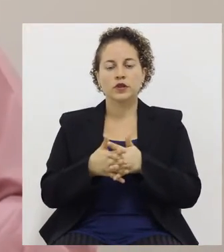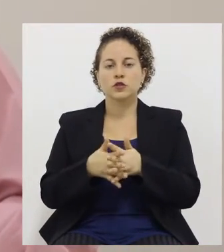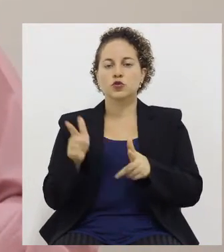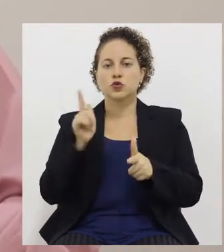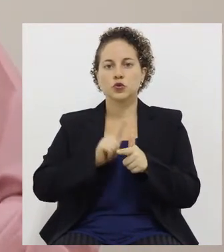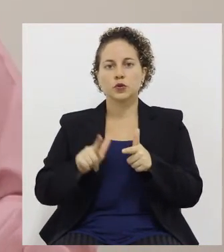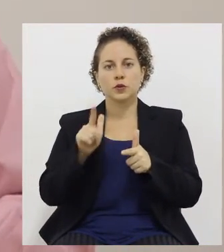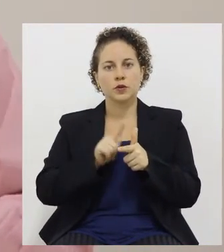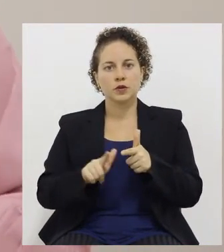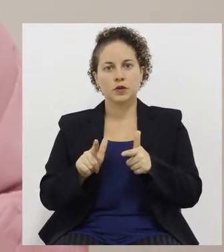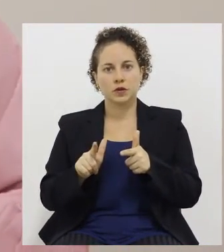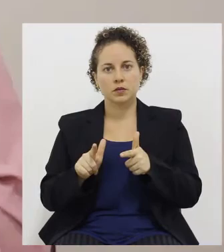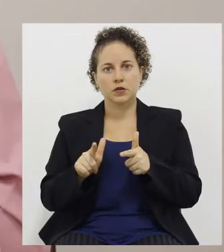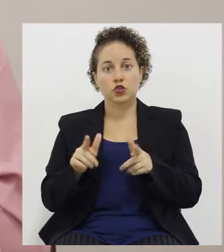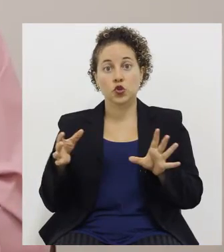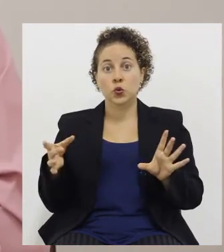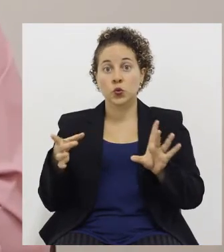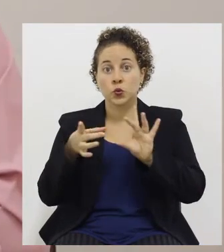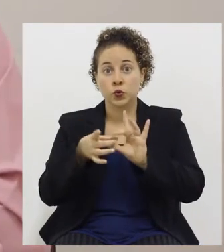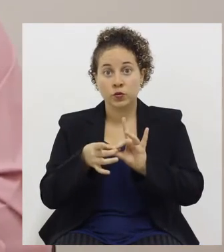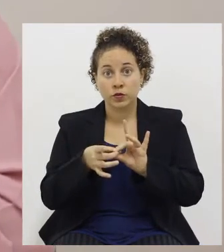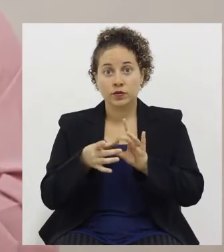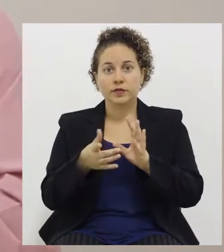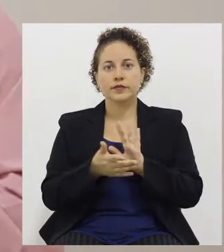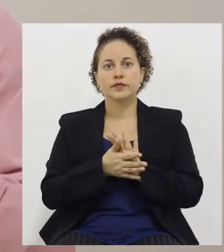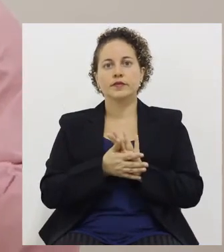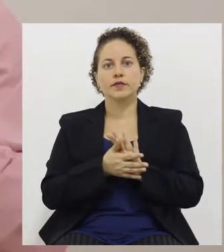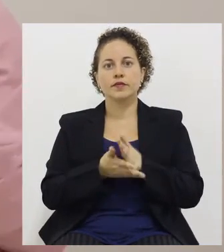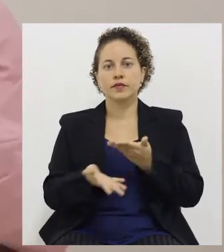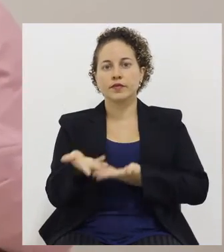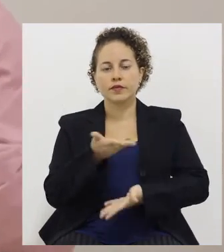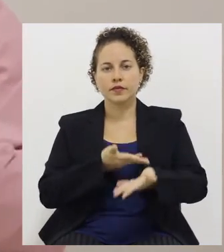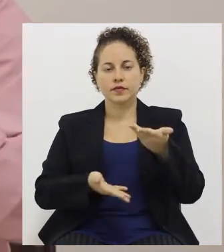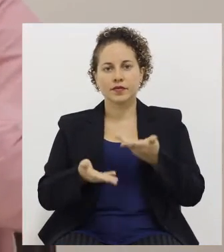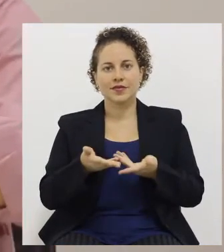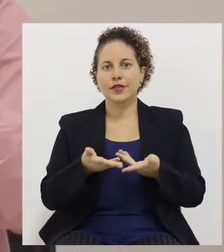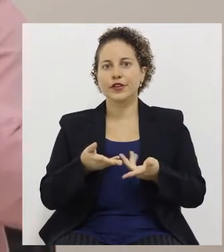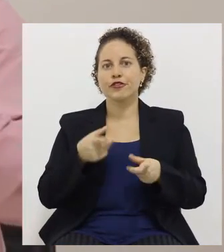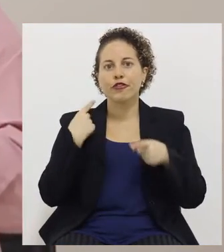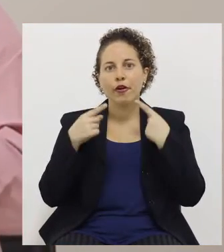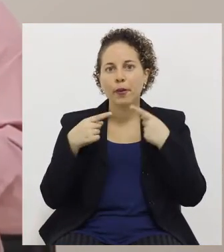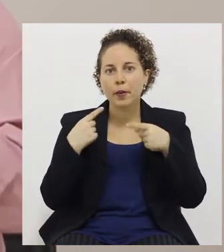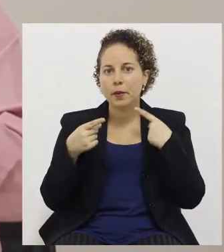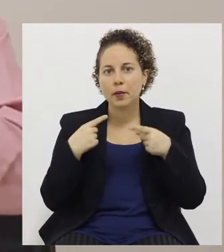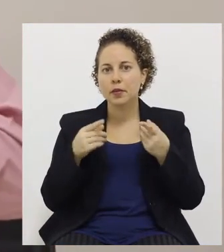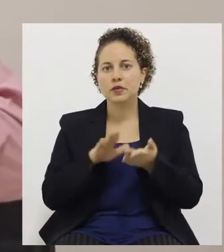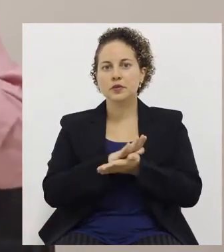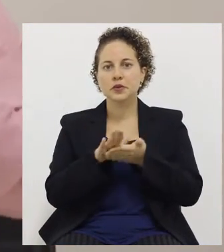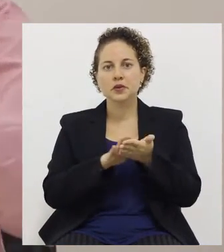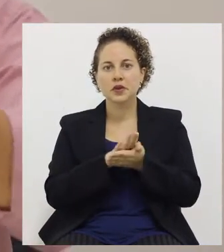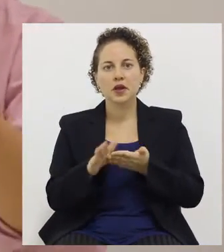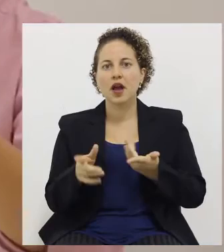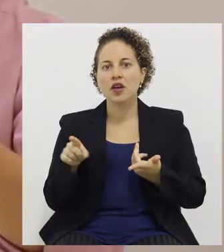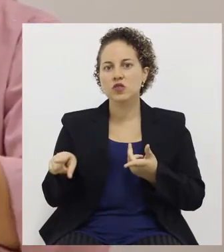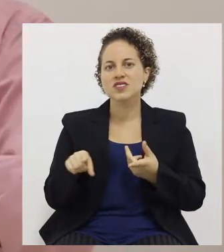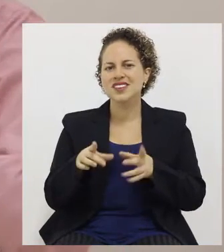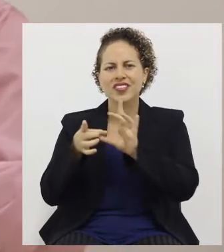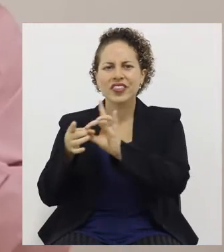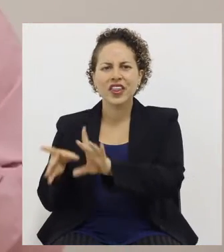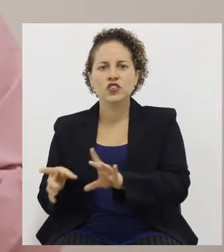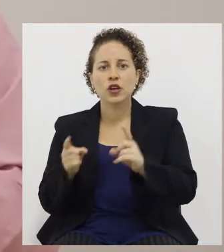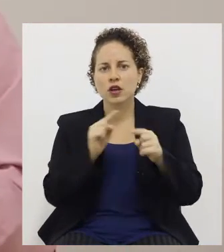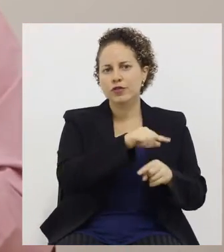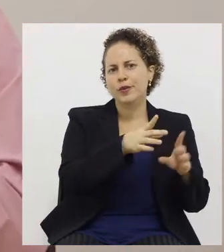de problemas. A gente não envolve barganha, a gente não discute, você pode ceder aqui, você pode ceder ali.